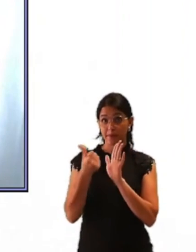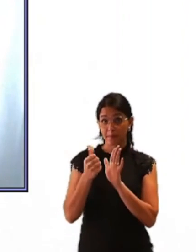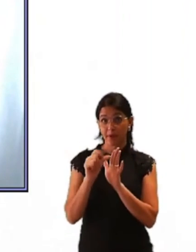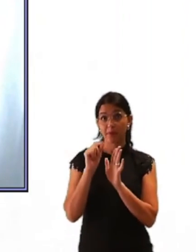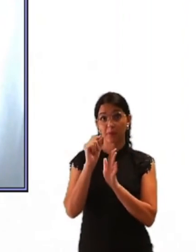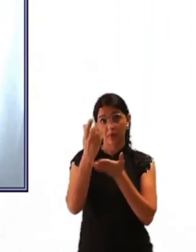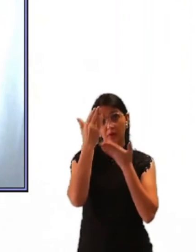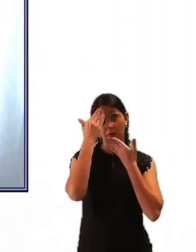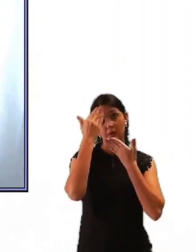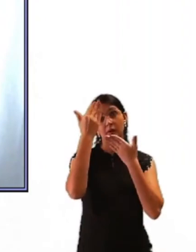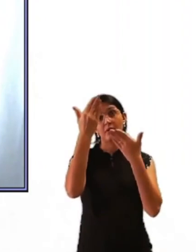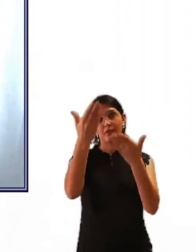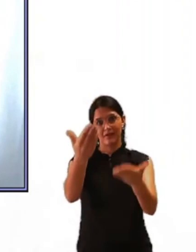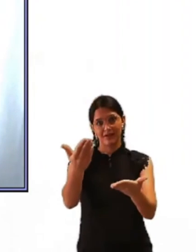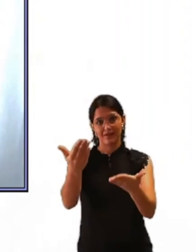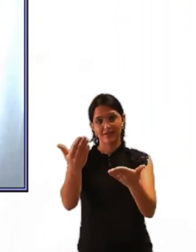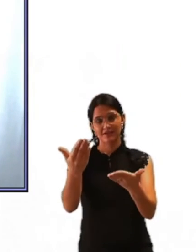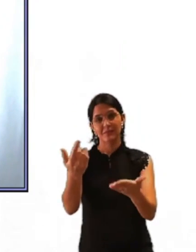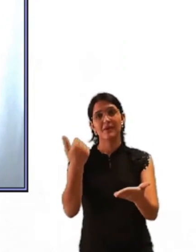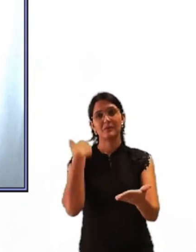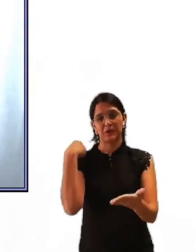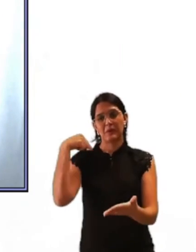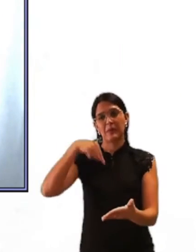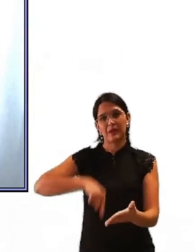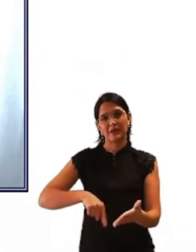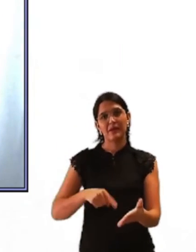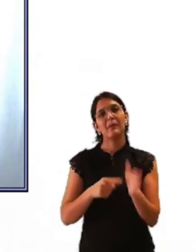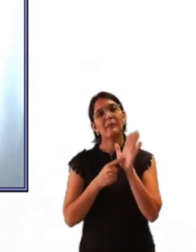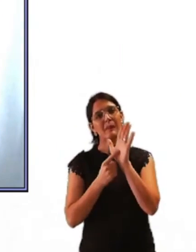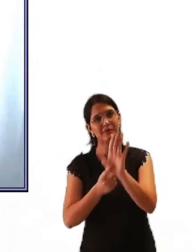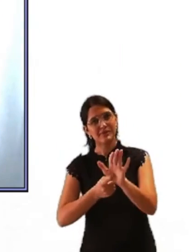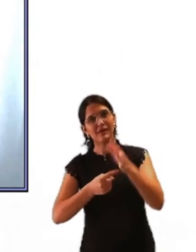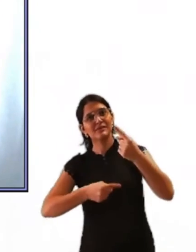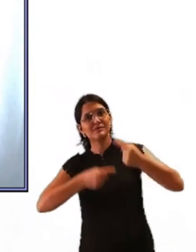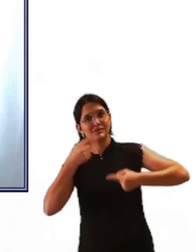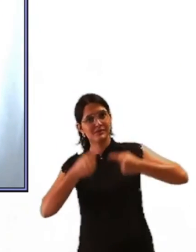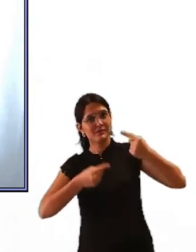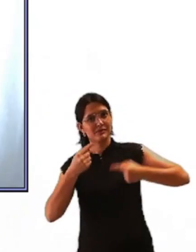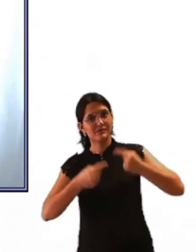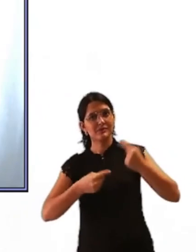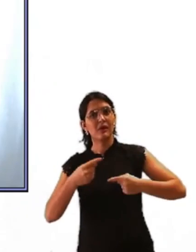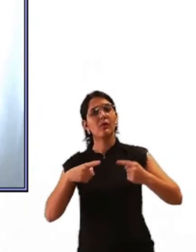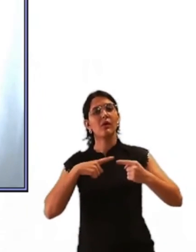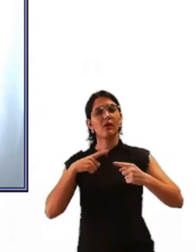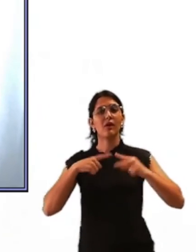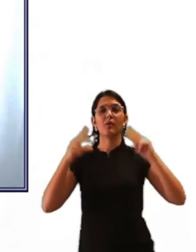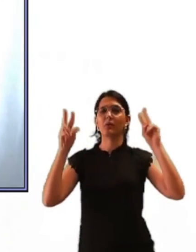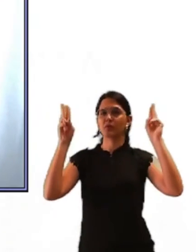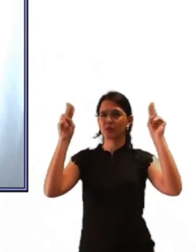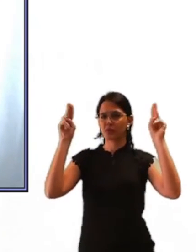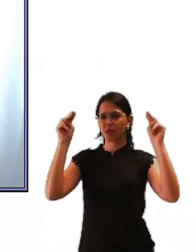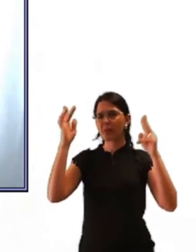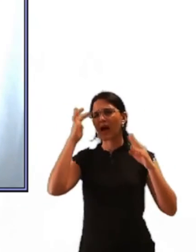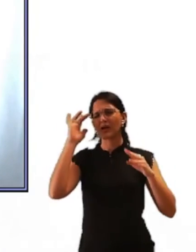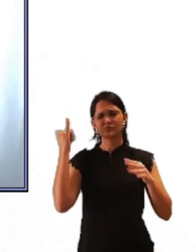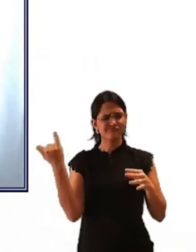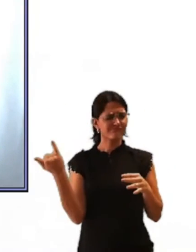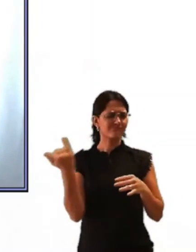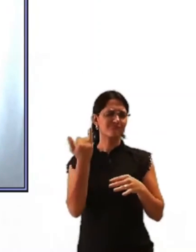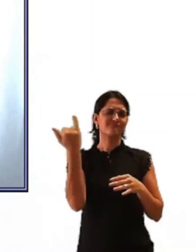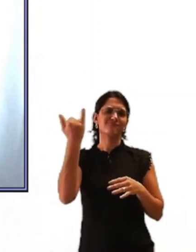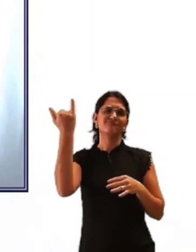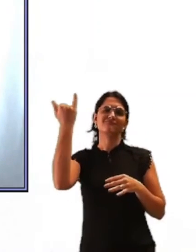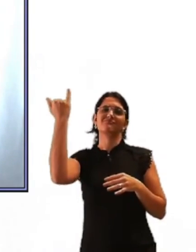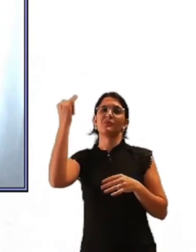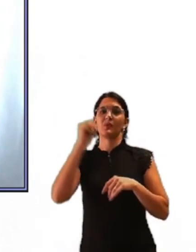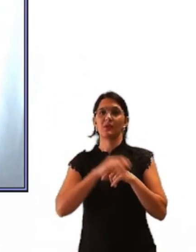pela oportunidade de trazer a discussão aqui de um tema que eu reputo muito relevante, e um